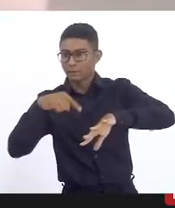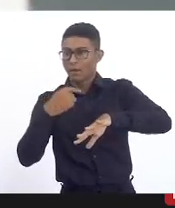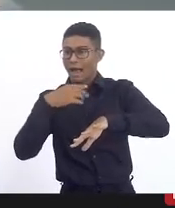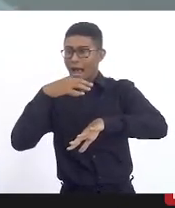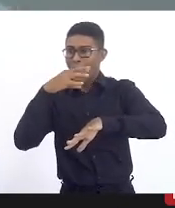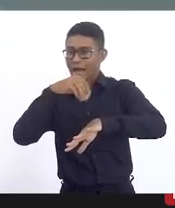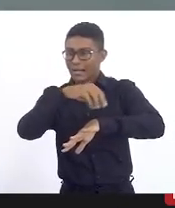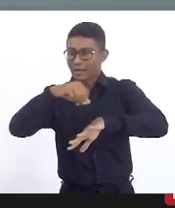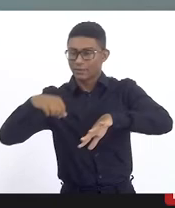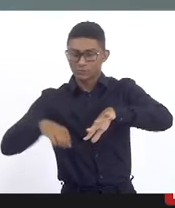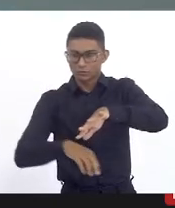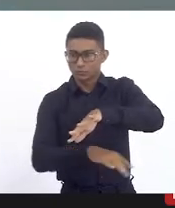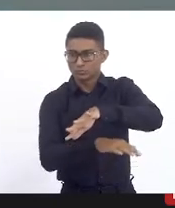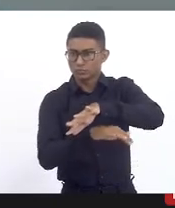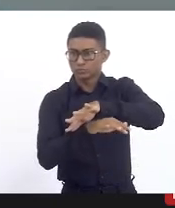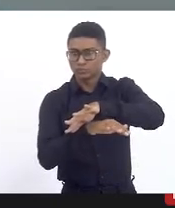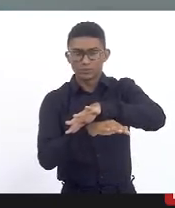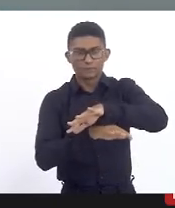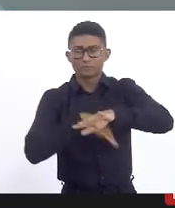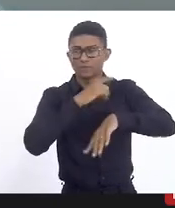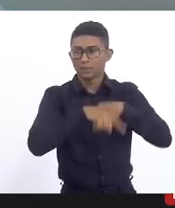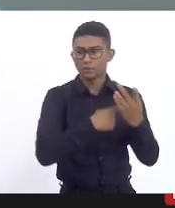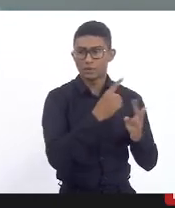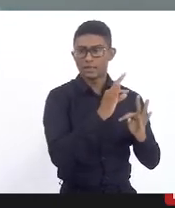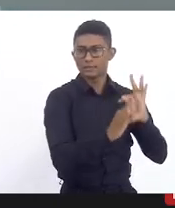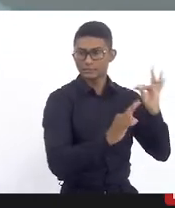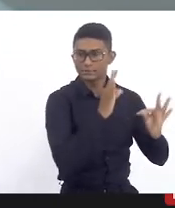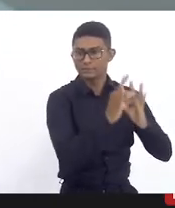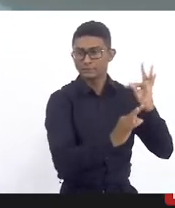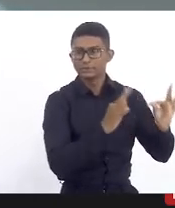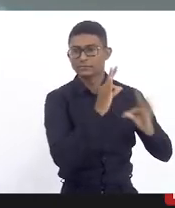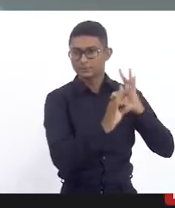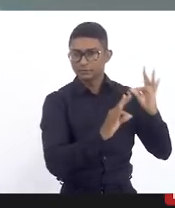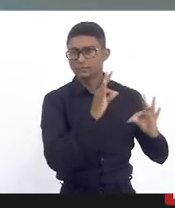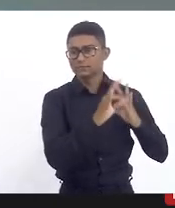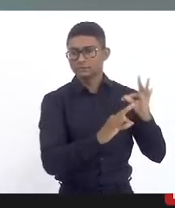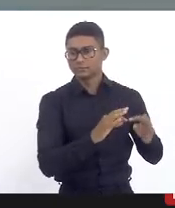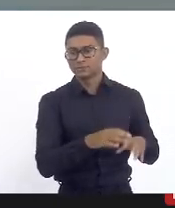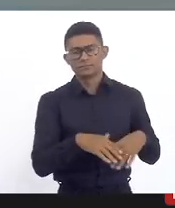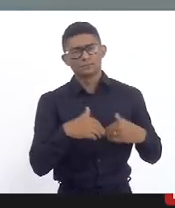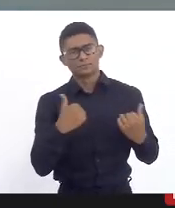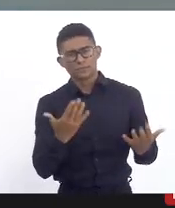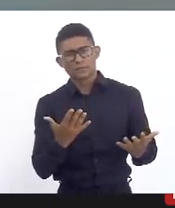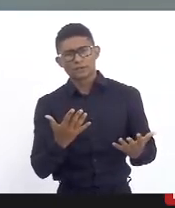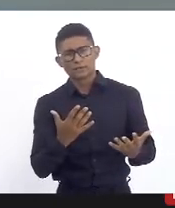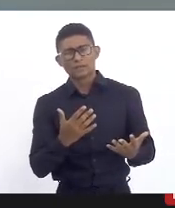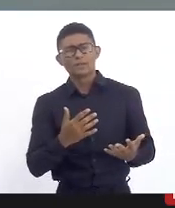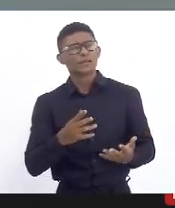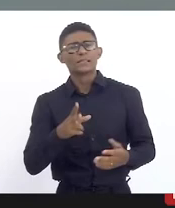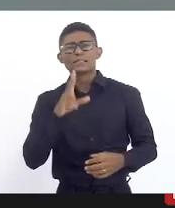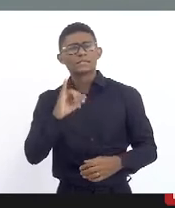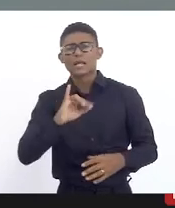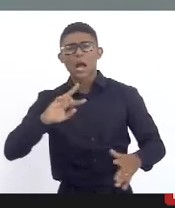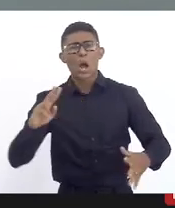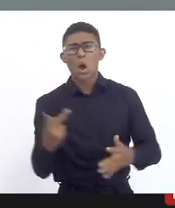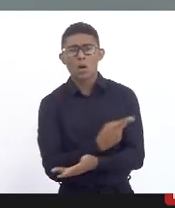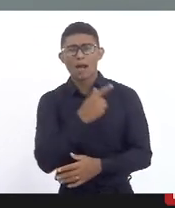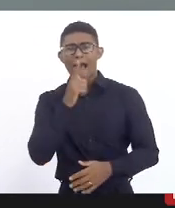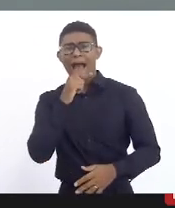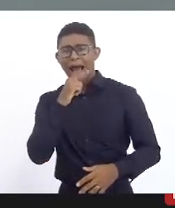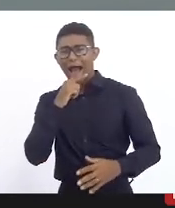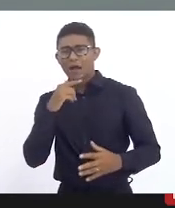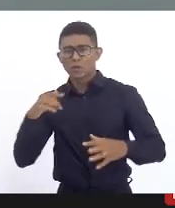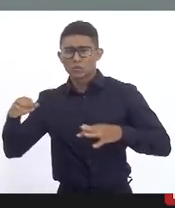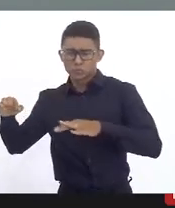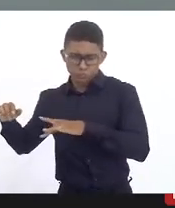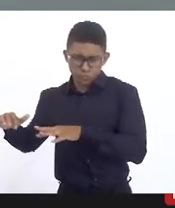vai fazer um tratamento do rio. Né? E, obviamente, isso tudo na hora da enchente vai gerar perda de